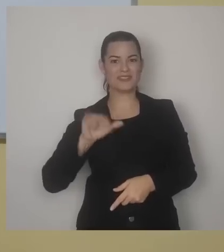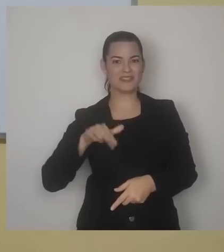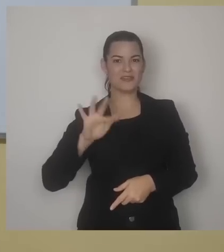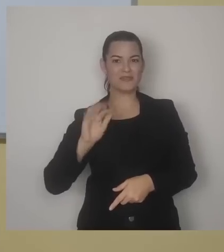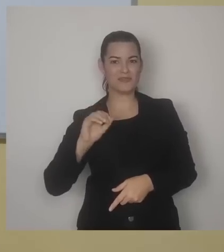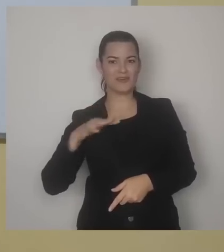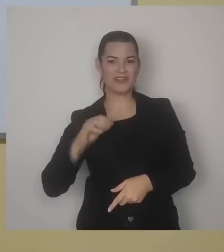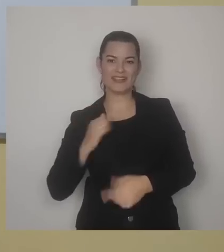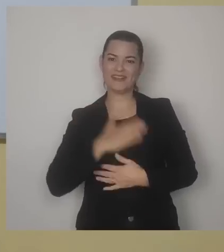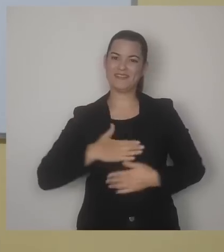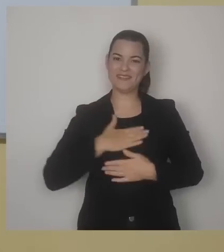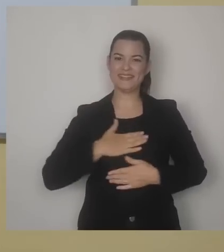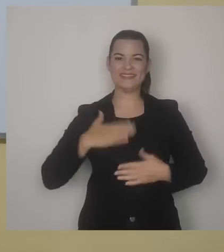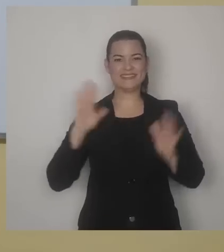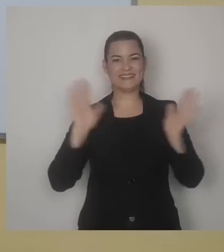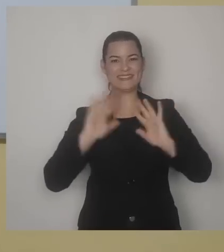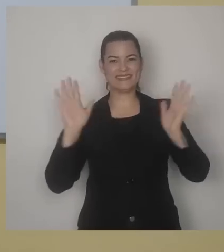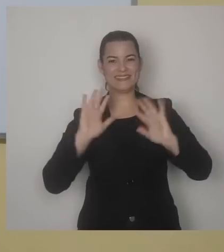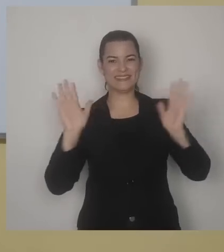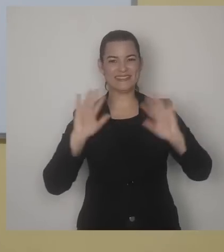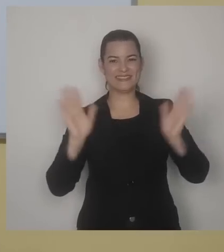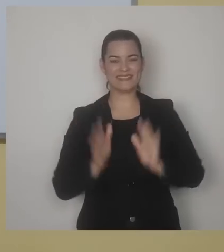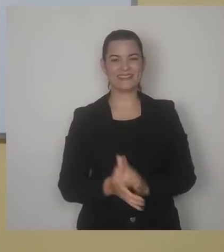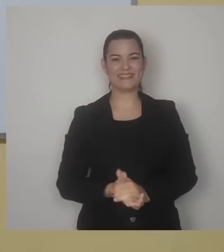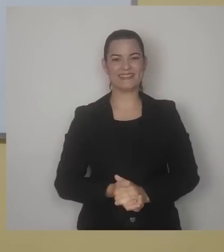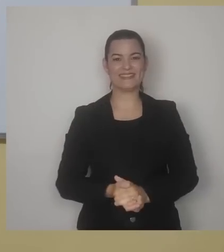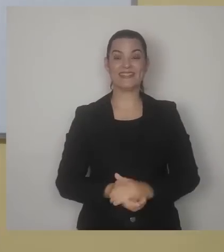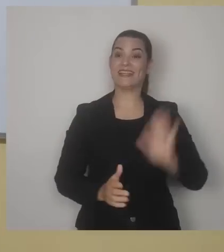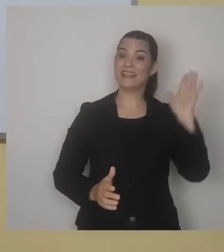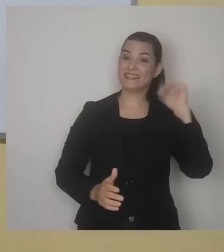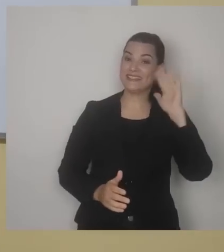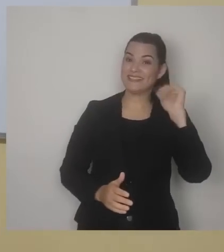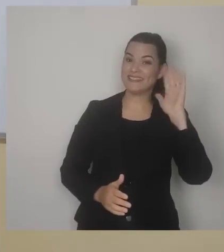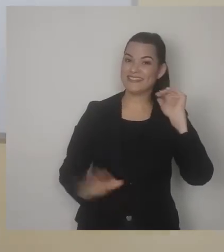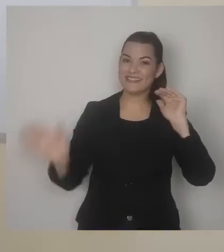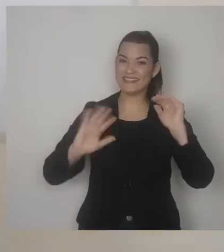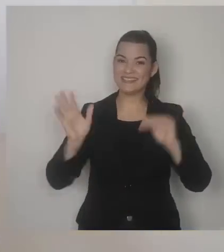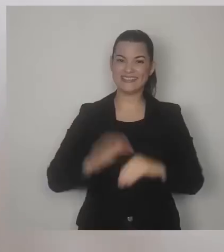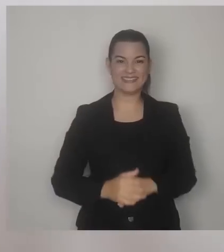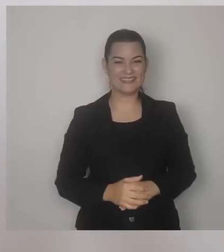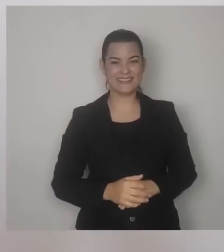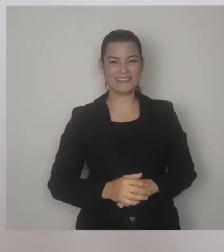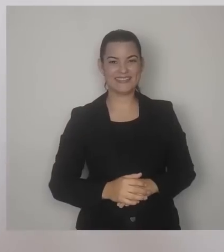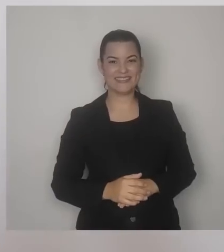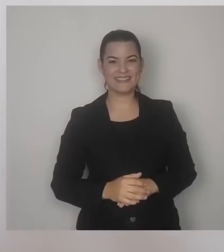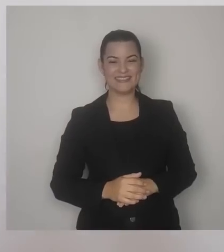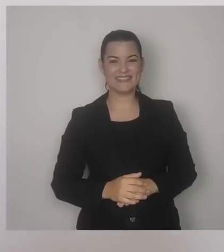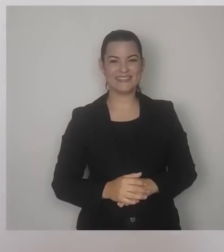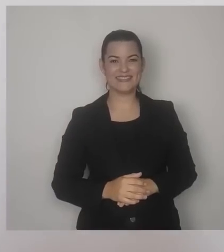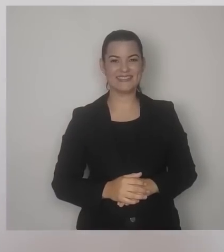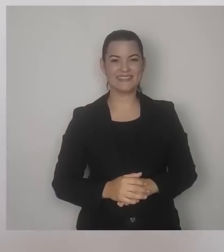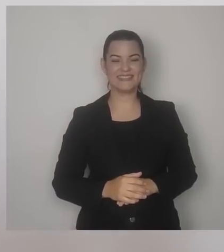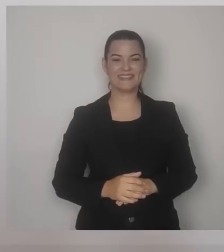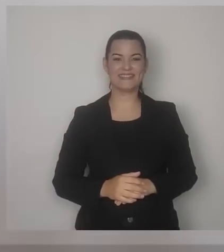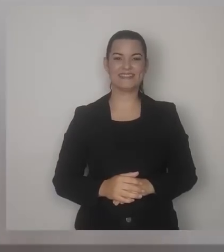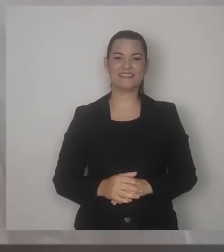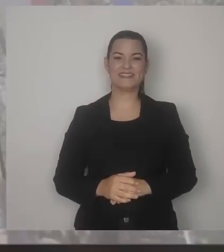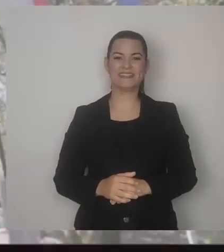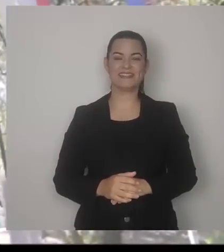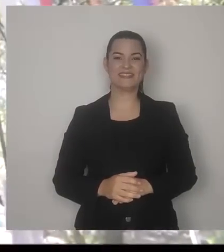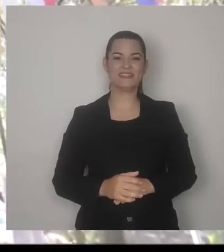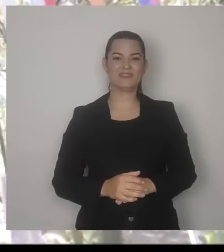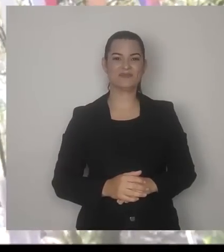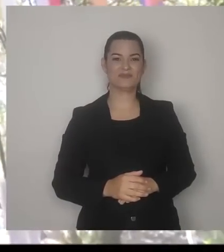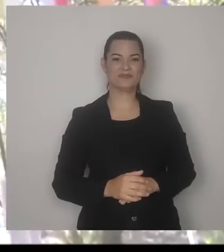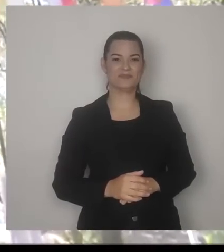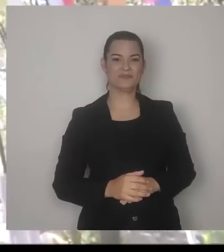um prazer falar sobre folclore com vocês. Até a próxima. Tchau, tchau. Tchau, tchau!